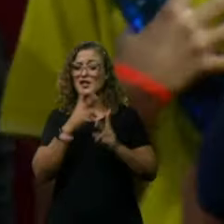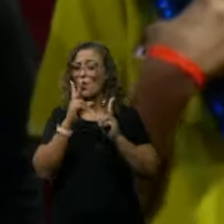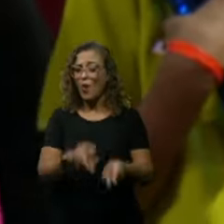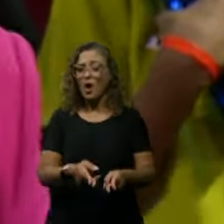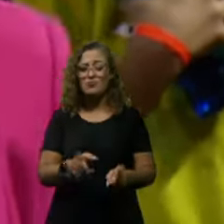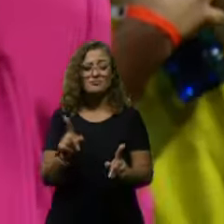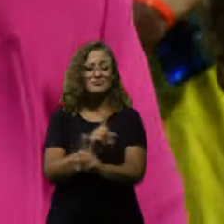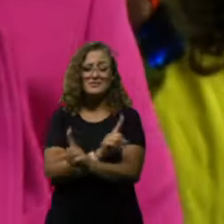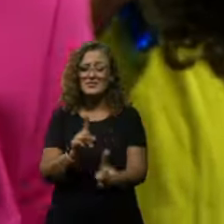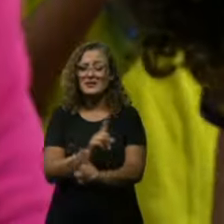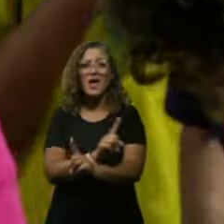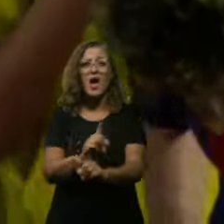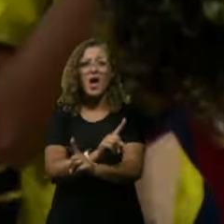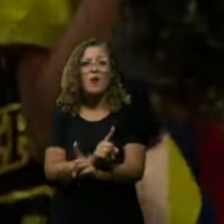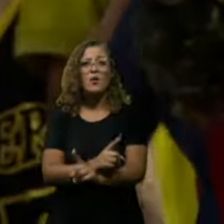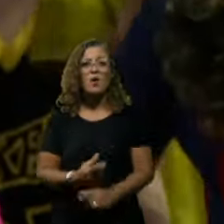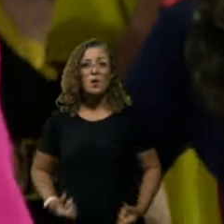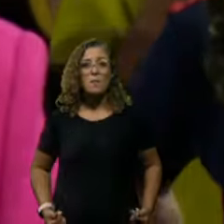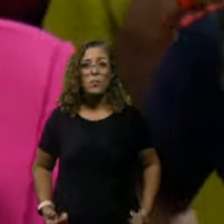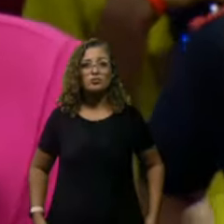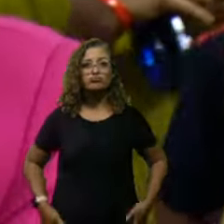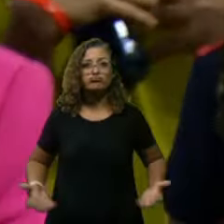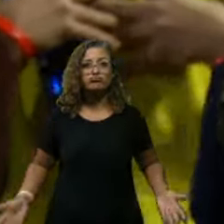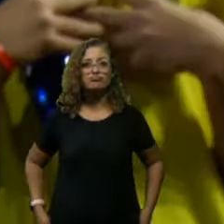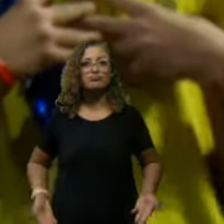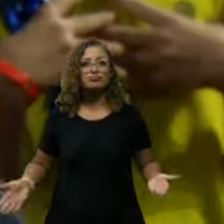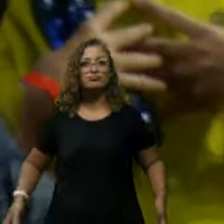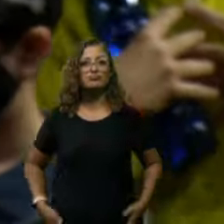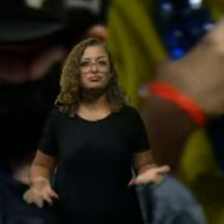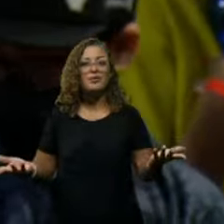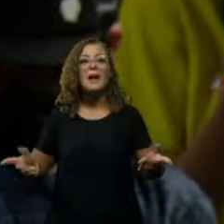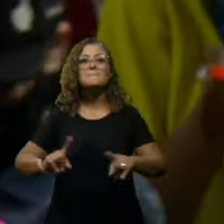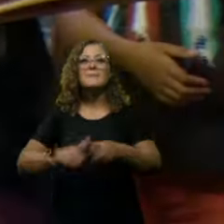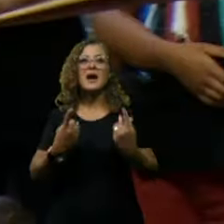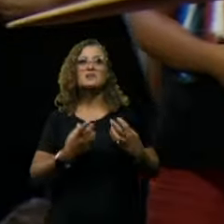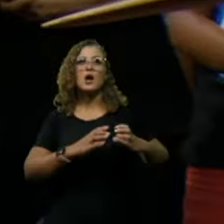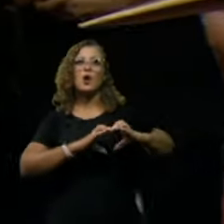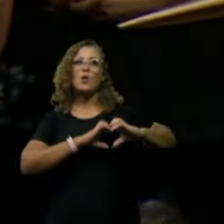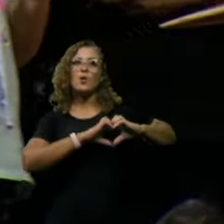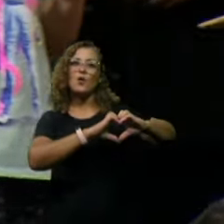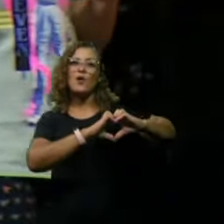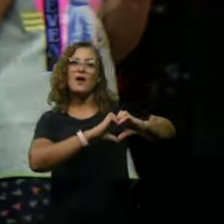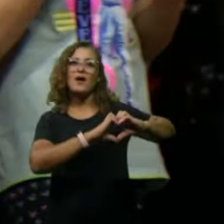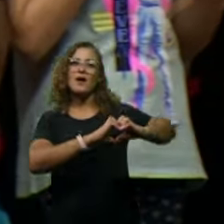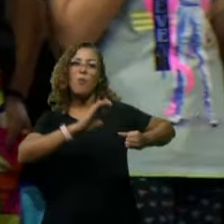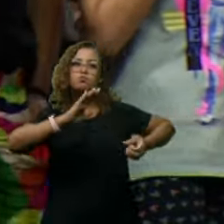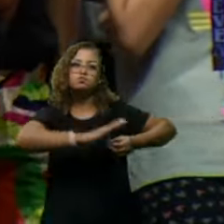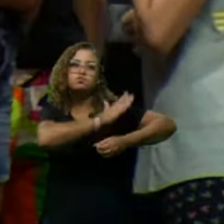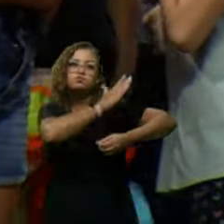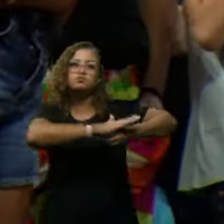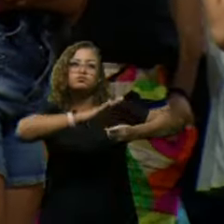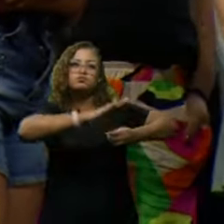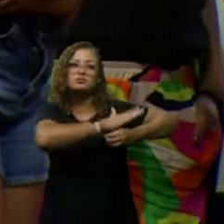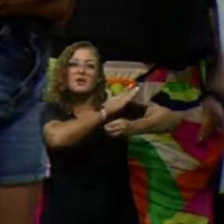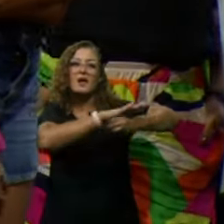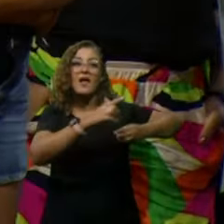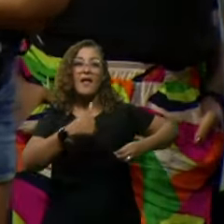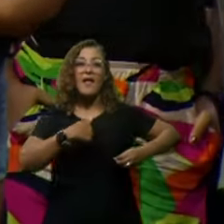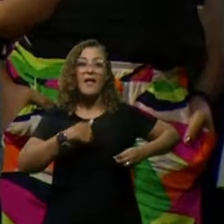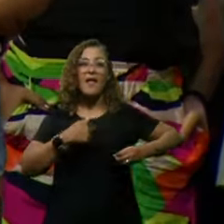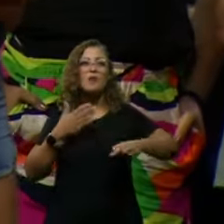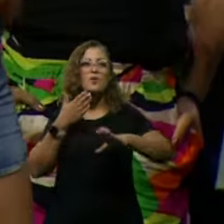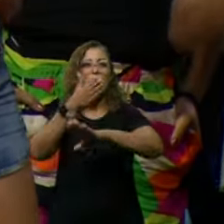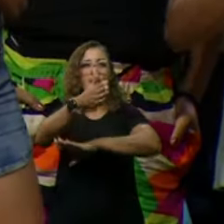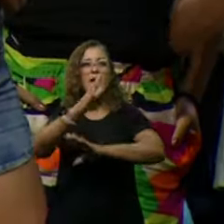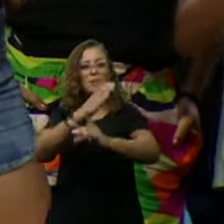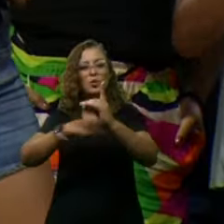que podia estar com bolso vazio mas o meu coração se mantinha cheio eu chegava no culto eu derramava lágrimas gordas na sua